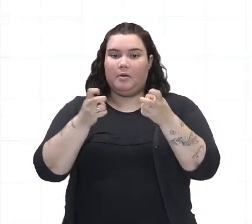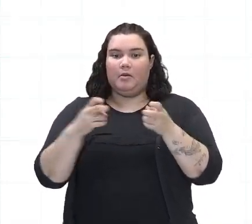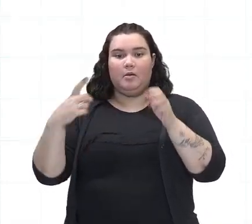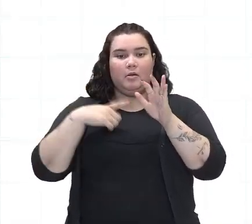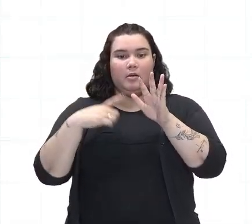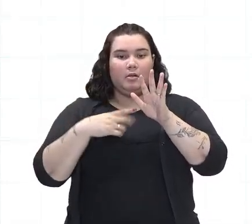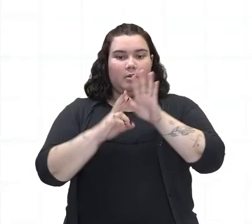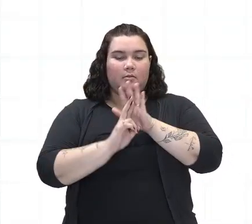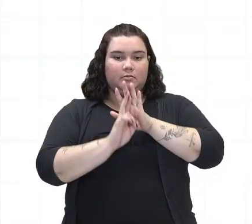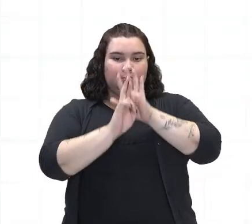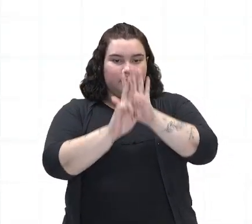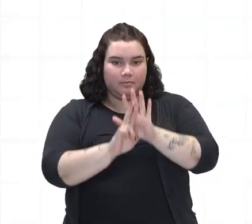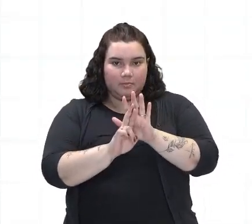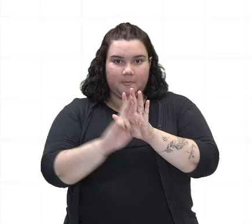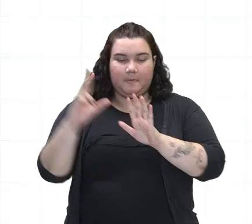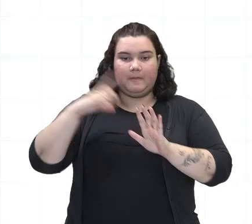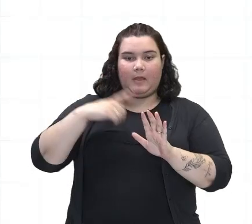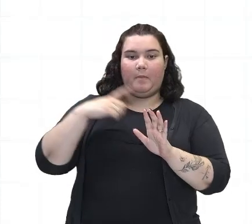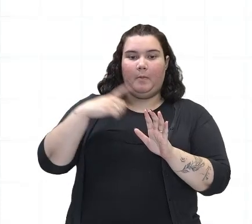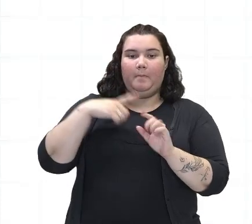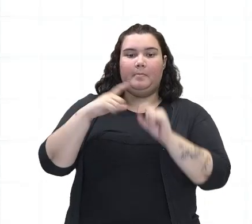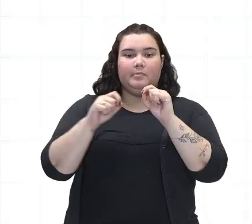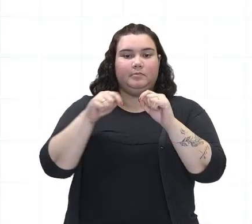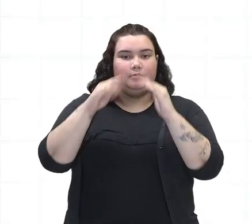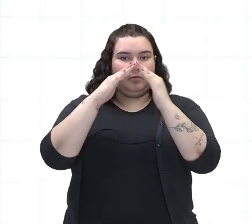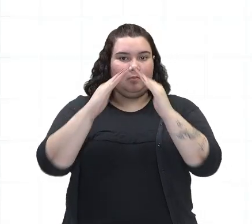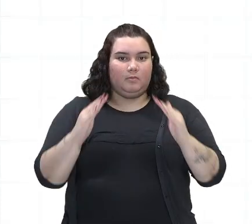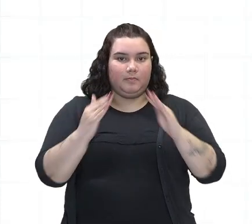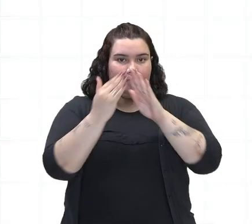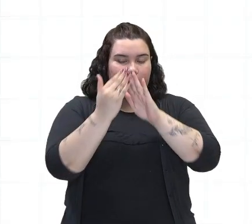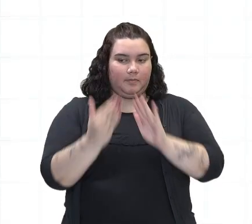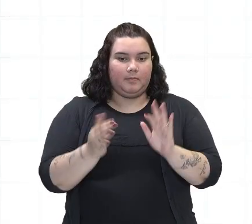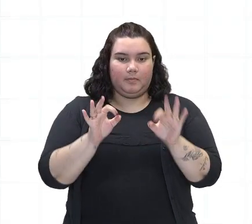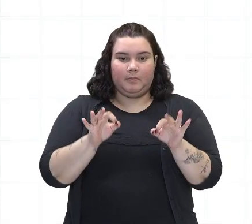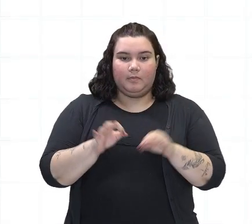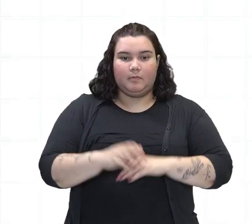representação das pirâmides.